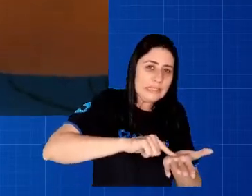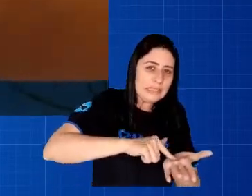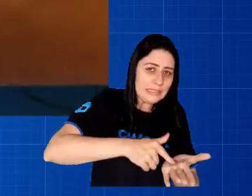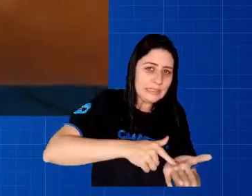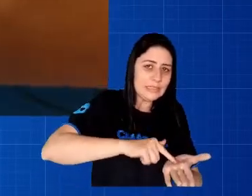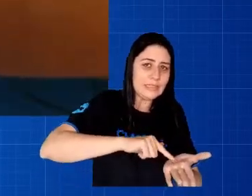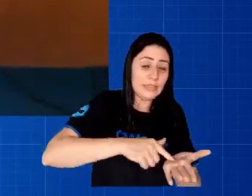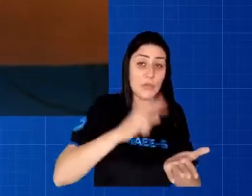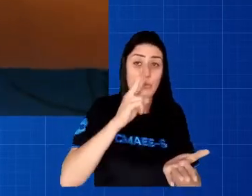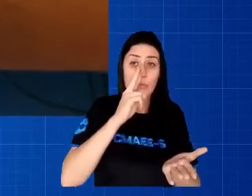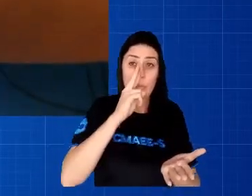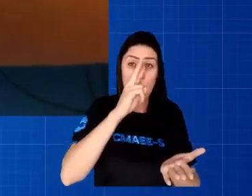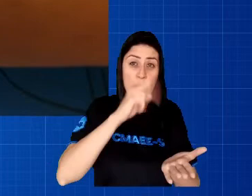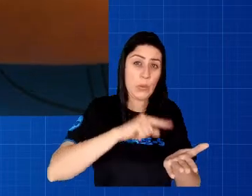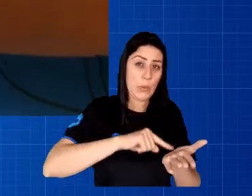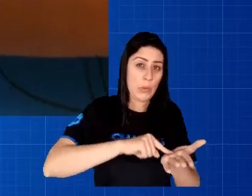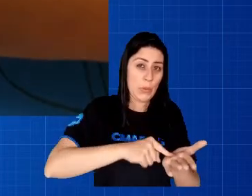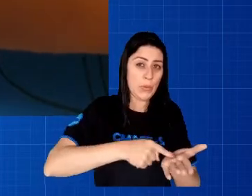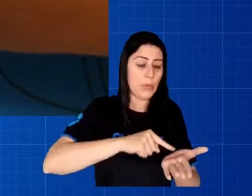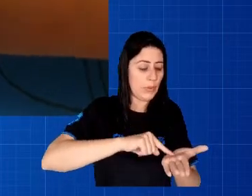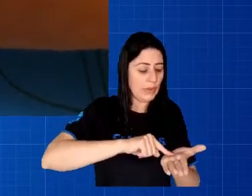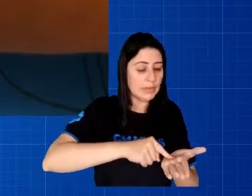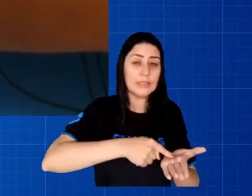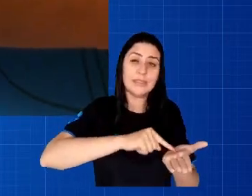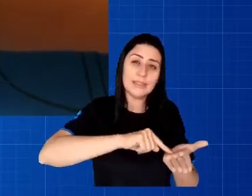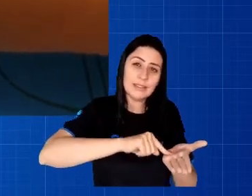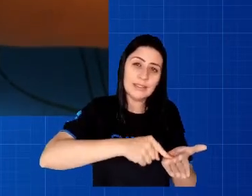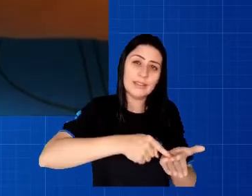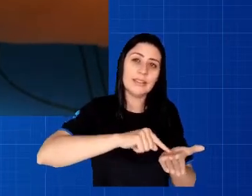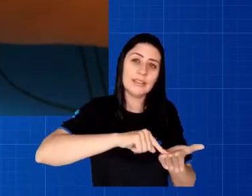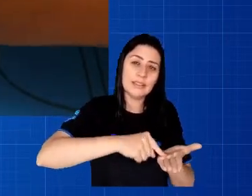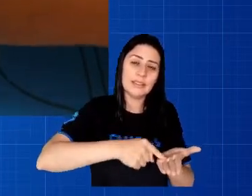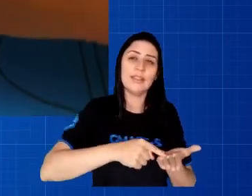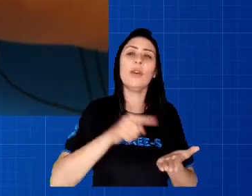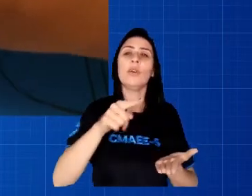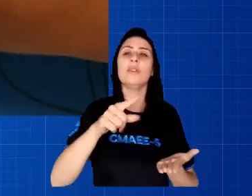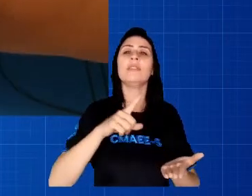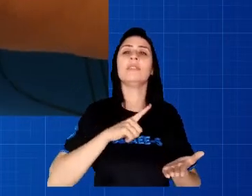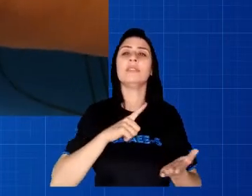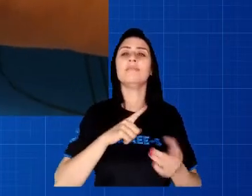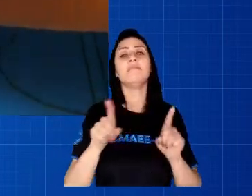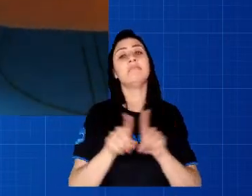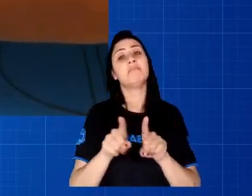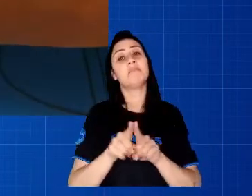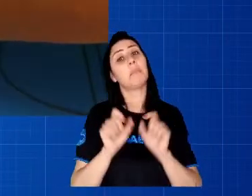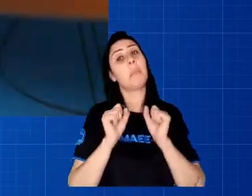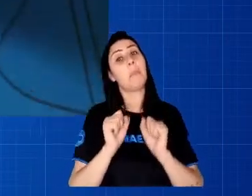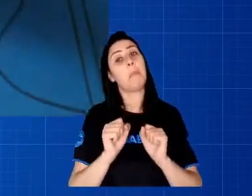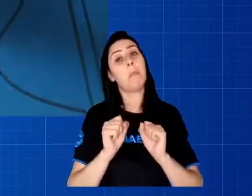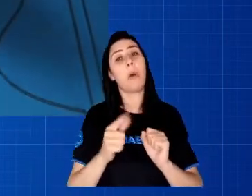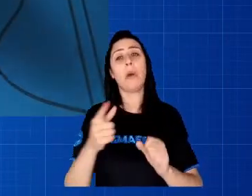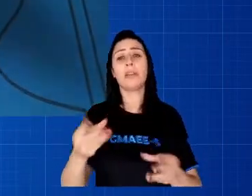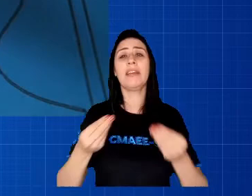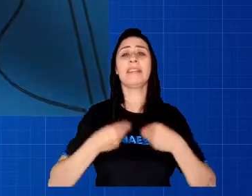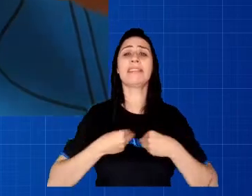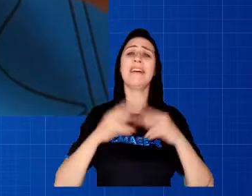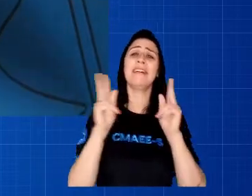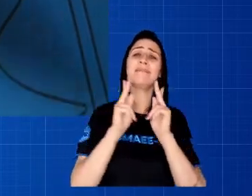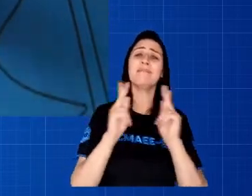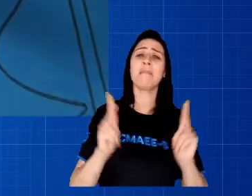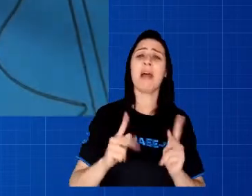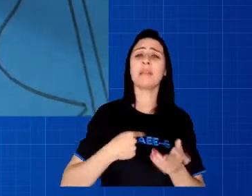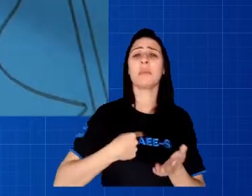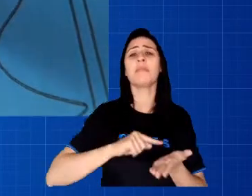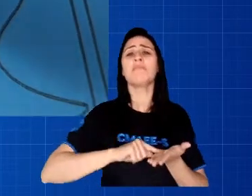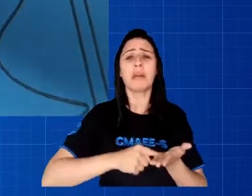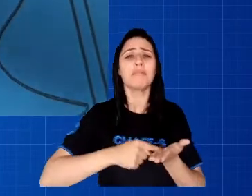Pressiona com a ponta do dedo ou com a ponta da unha. Você ainda tem uma opção de relaxamento, né? Com a